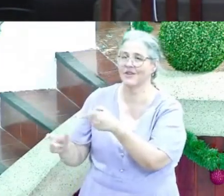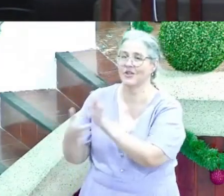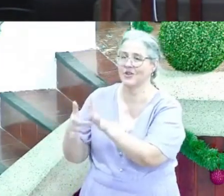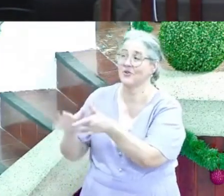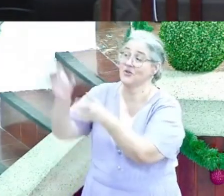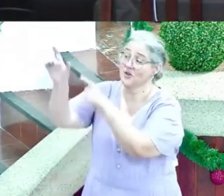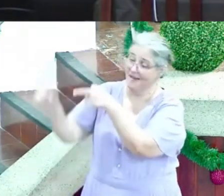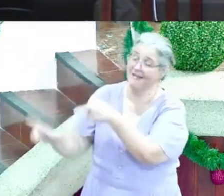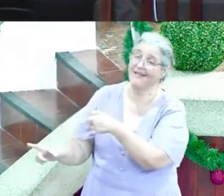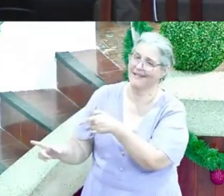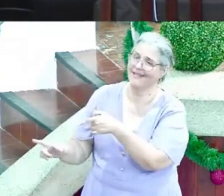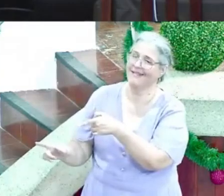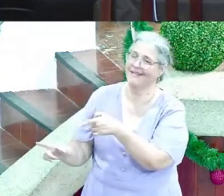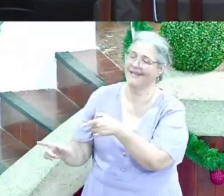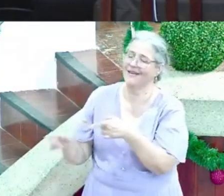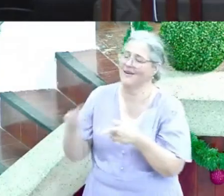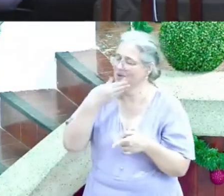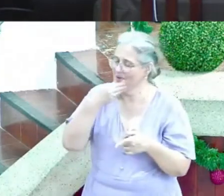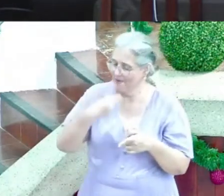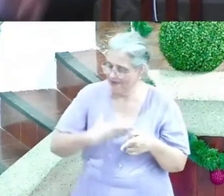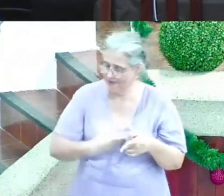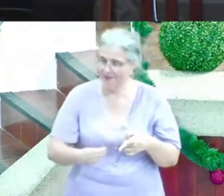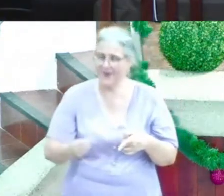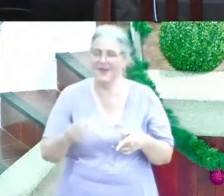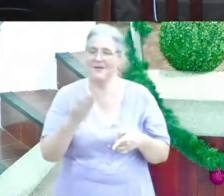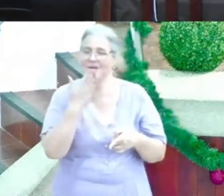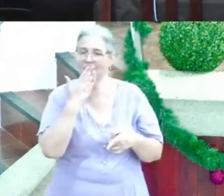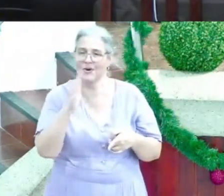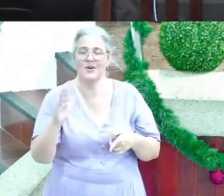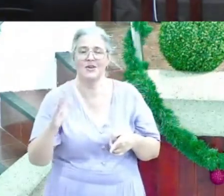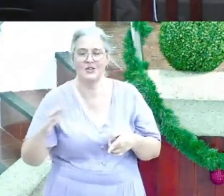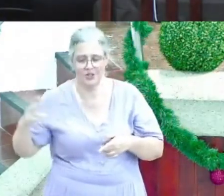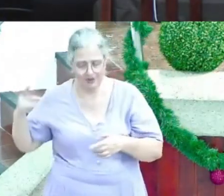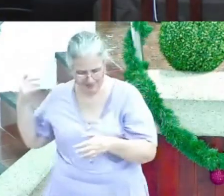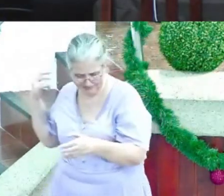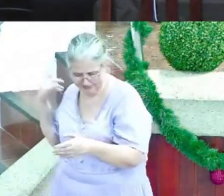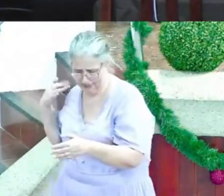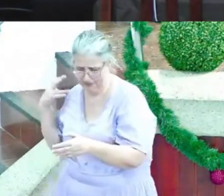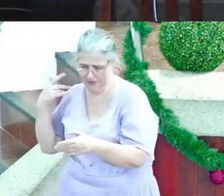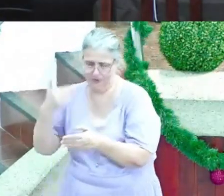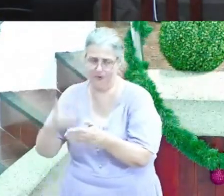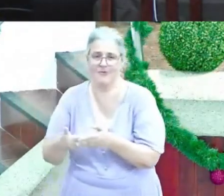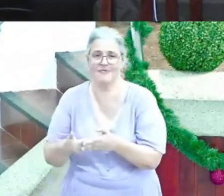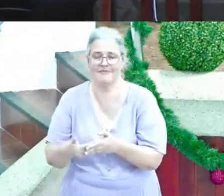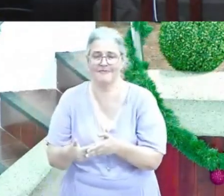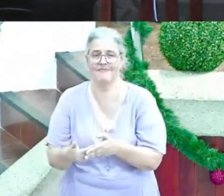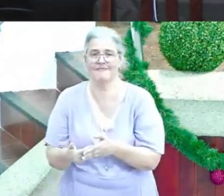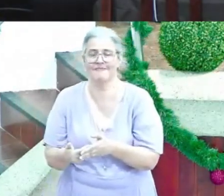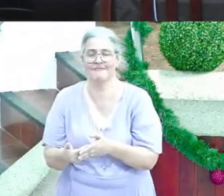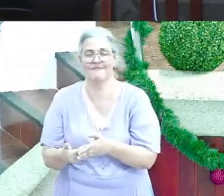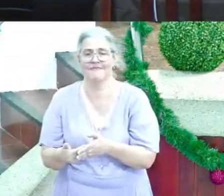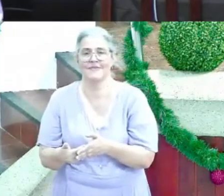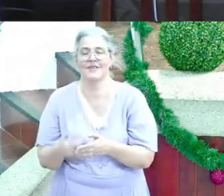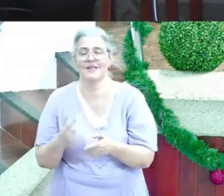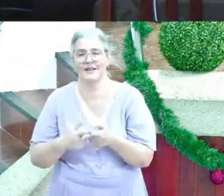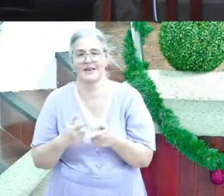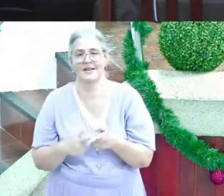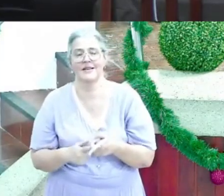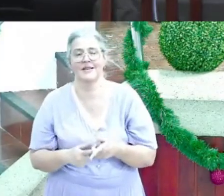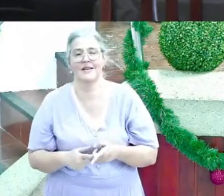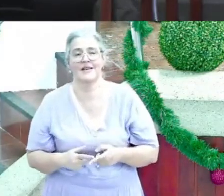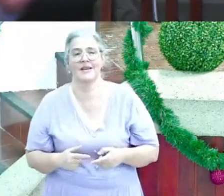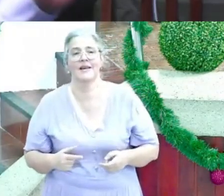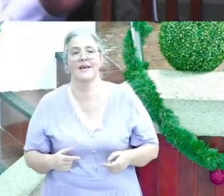tempos antigos. Eis a história da redenção diante de nós. O plano eterno de Deus,